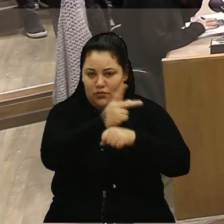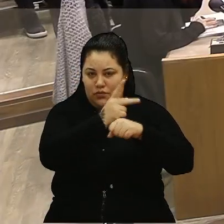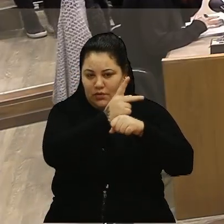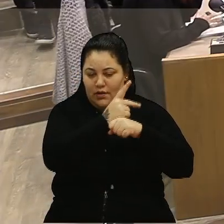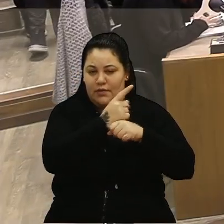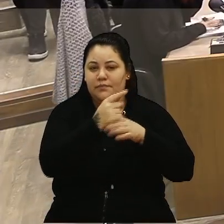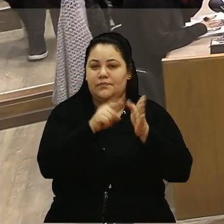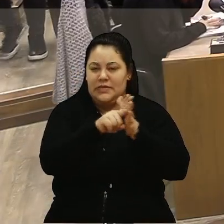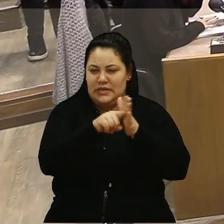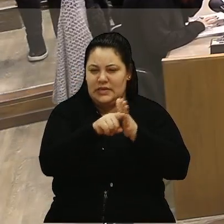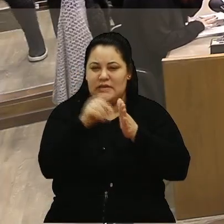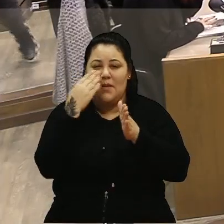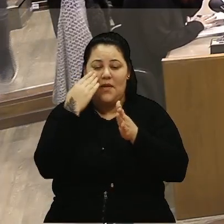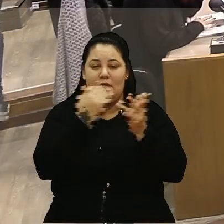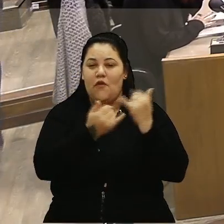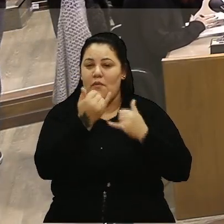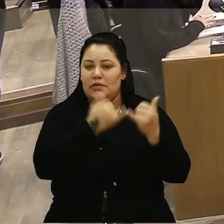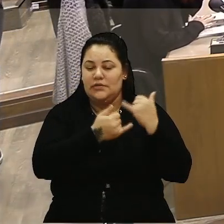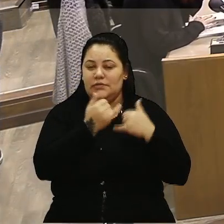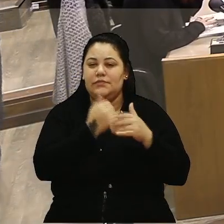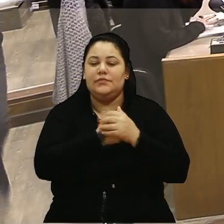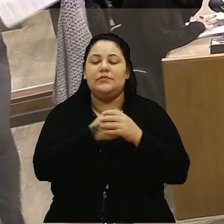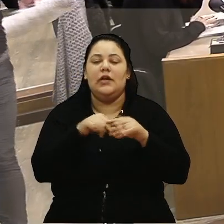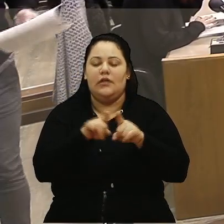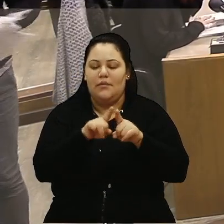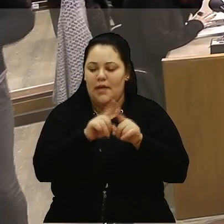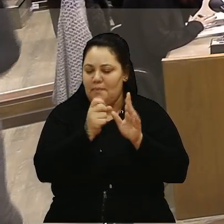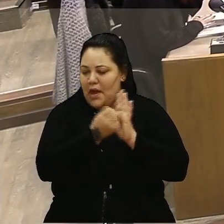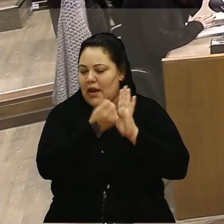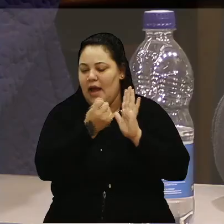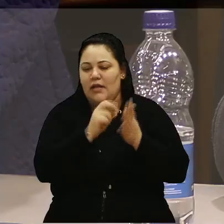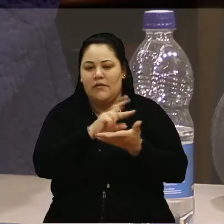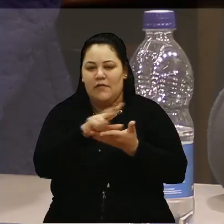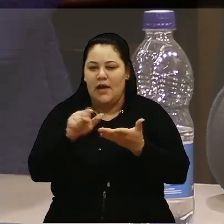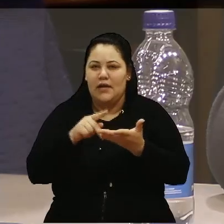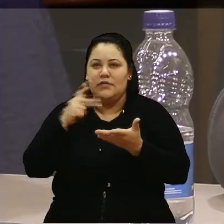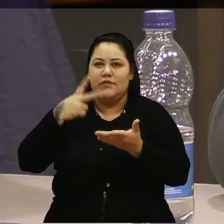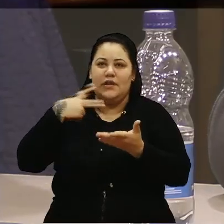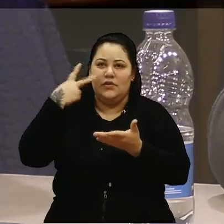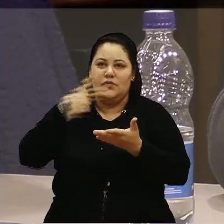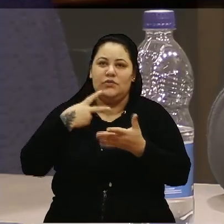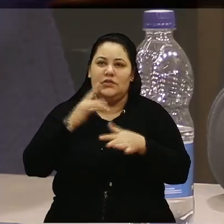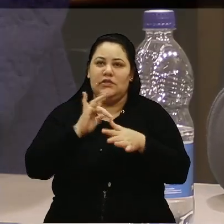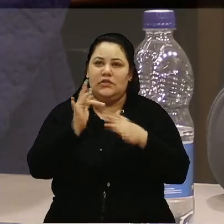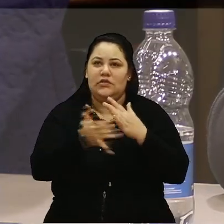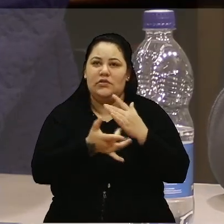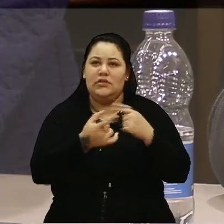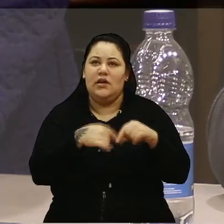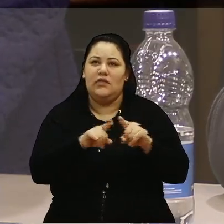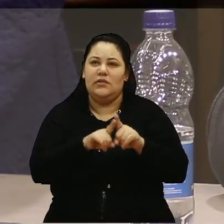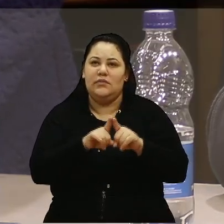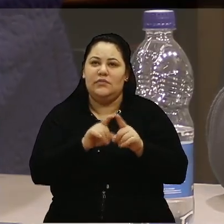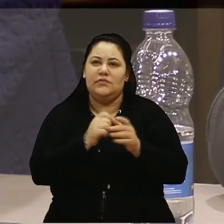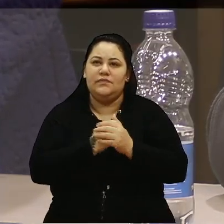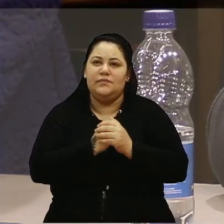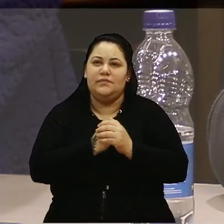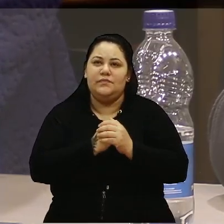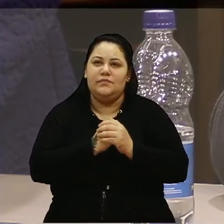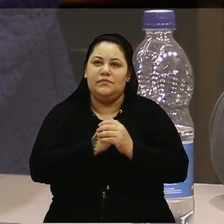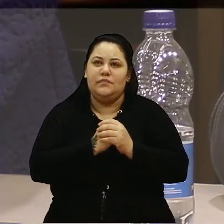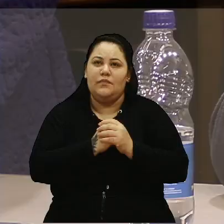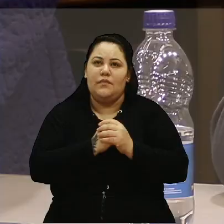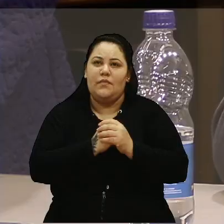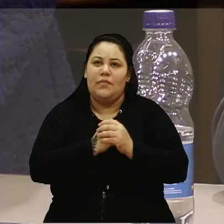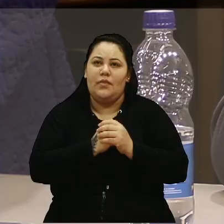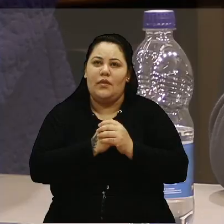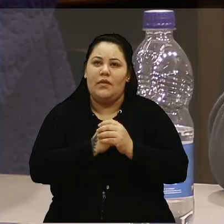buscaram. Eu também fui marcado, como diversos vereadores, em postagens. E a questão desse problema